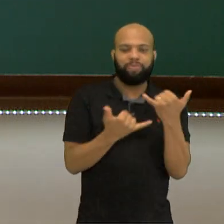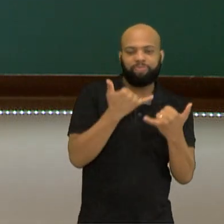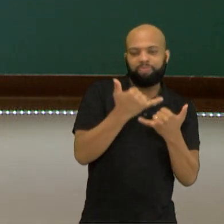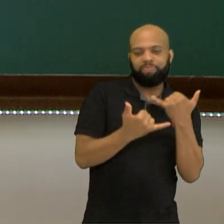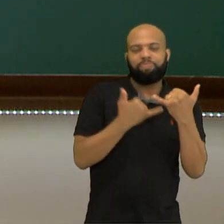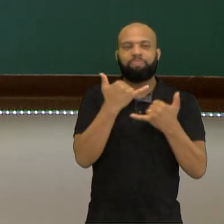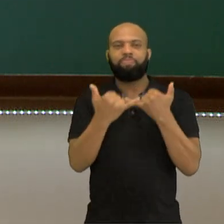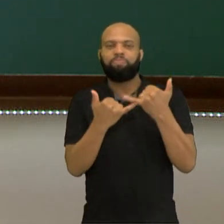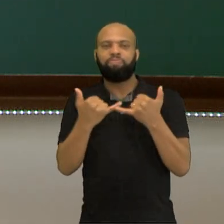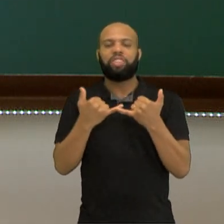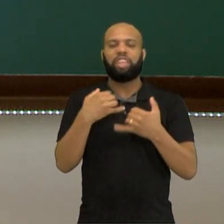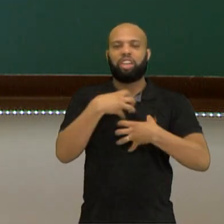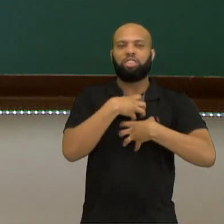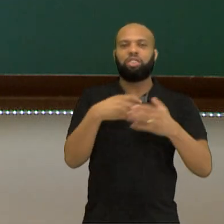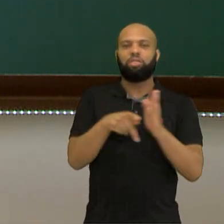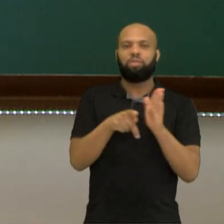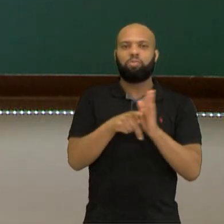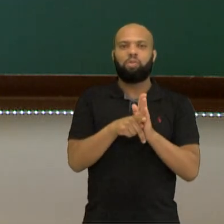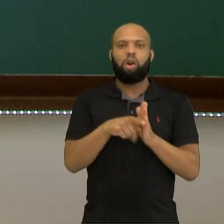ressonância facial.